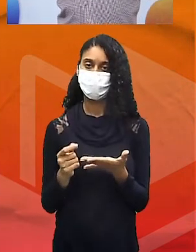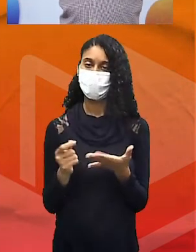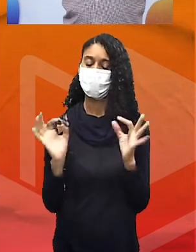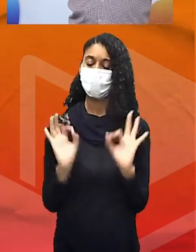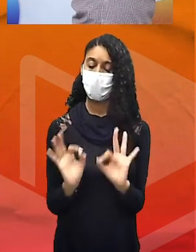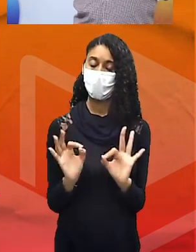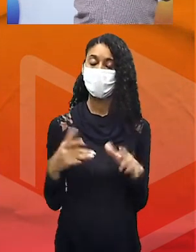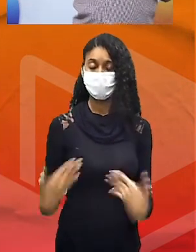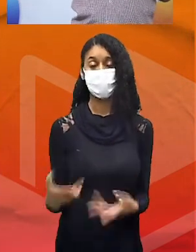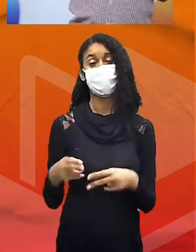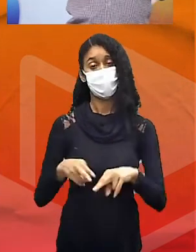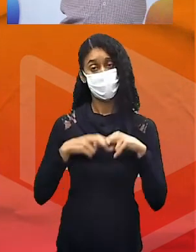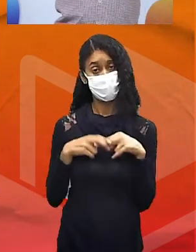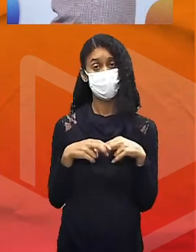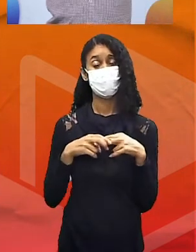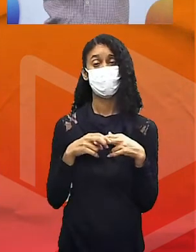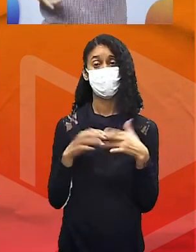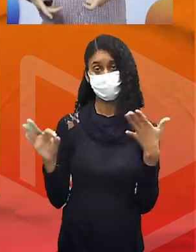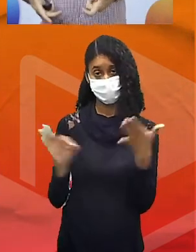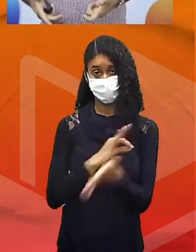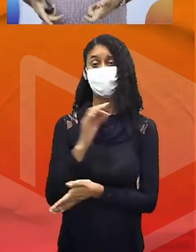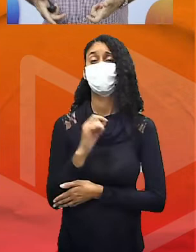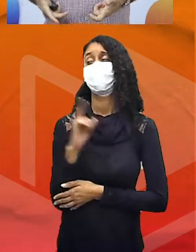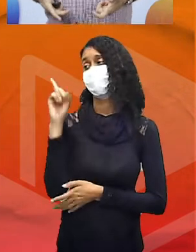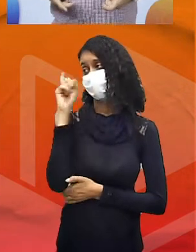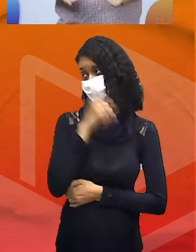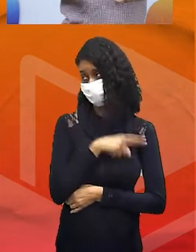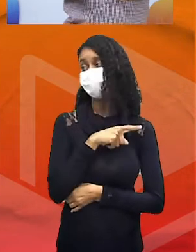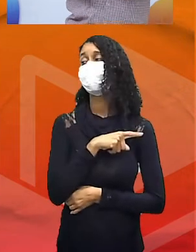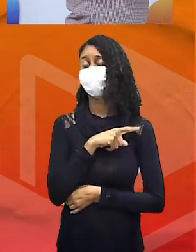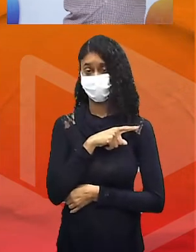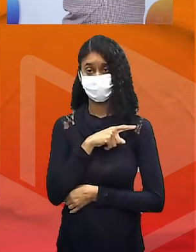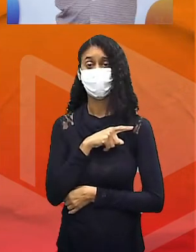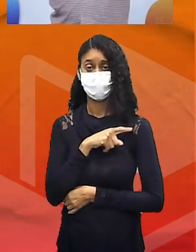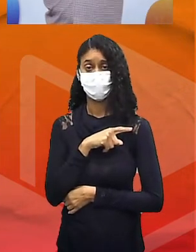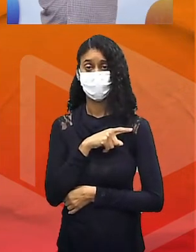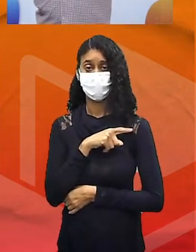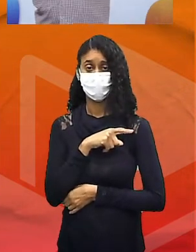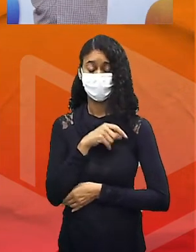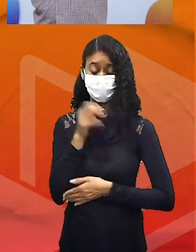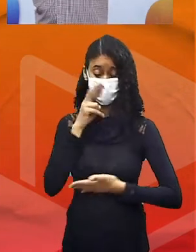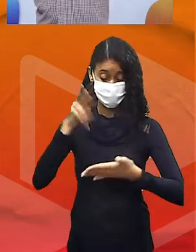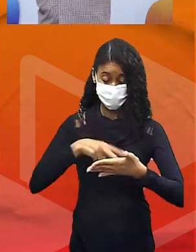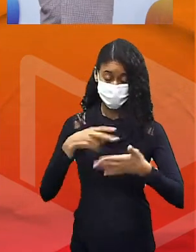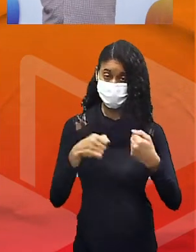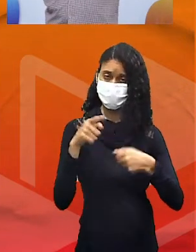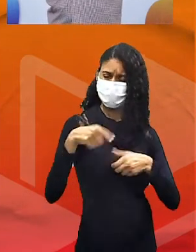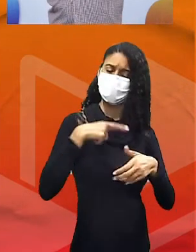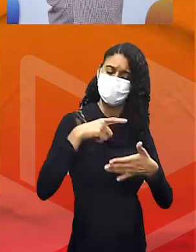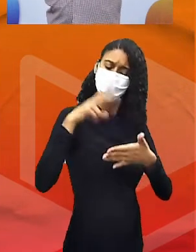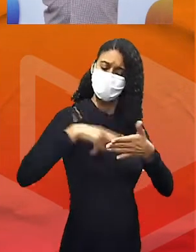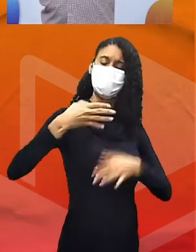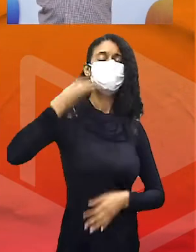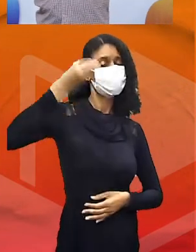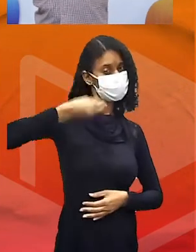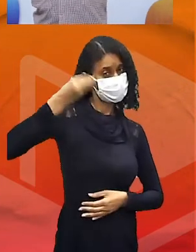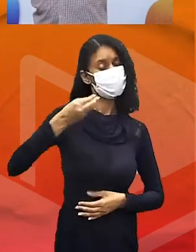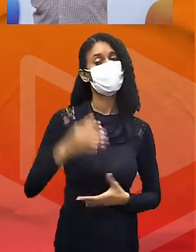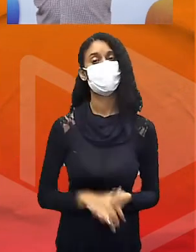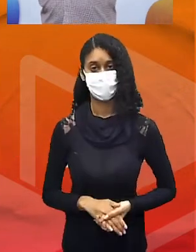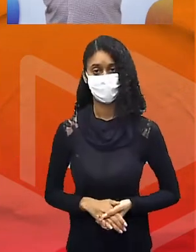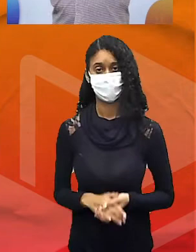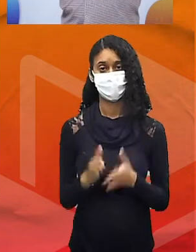complexo, você tem dificuldade de entrar na obra dele, exige que você seja um leitor muito experiente, exige que você seja um